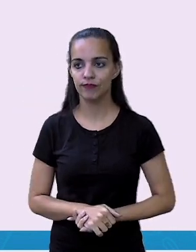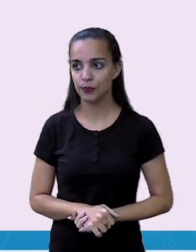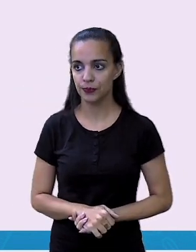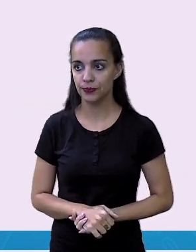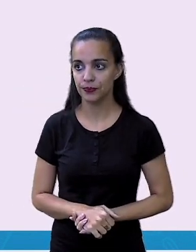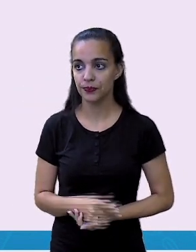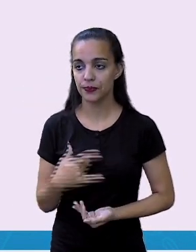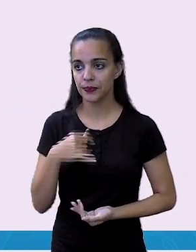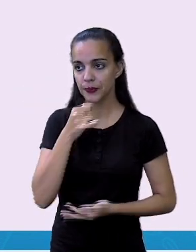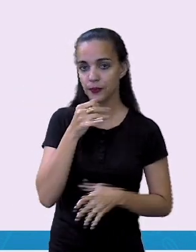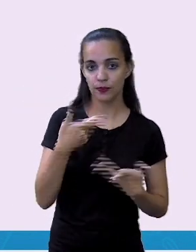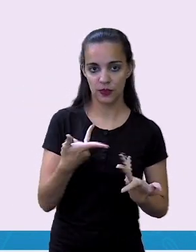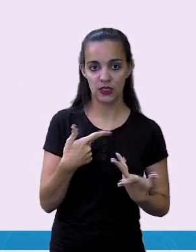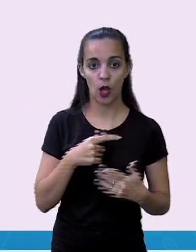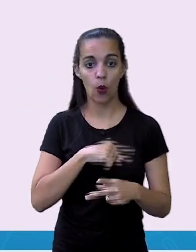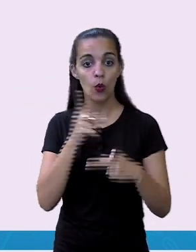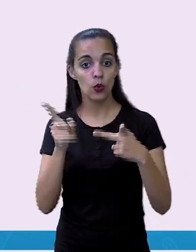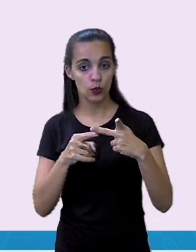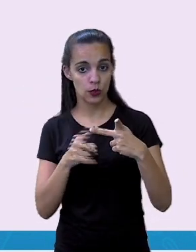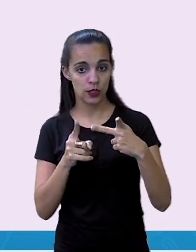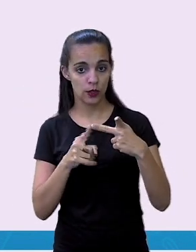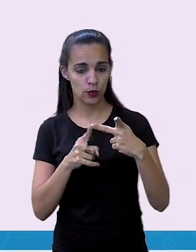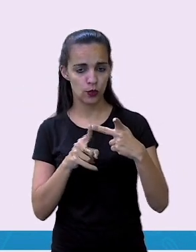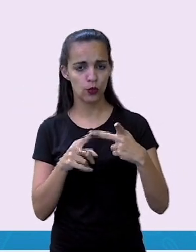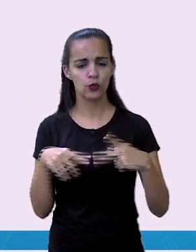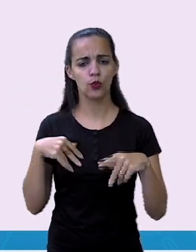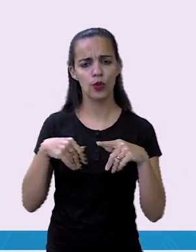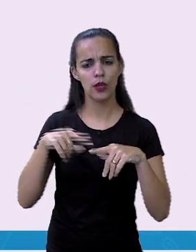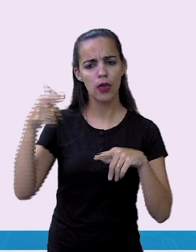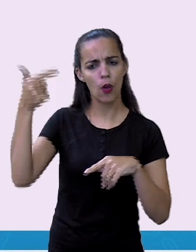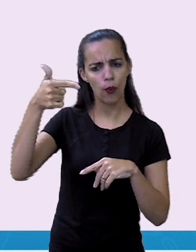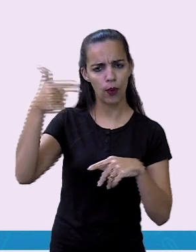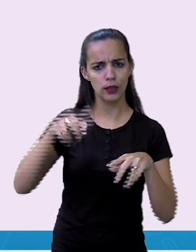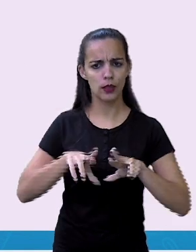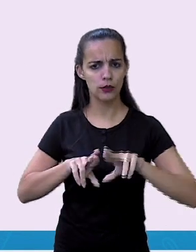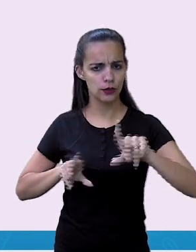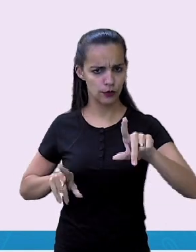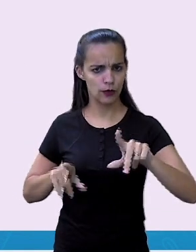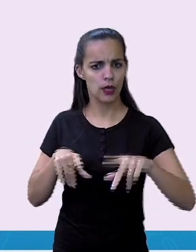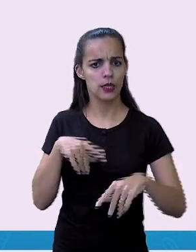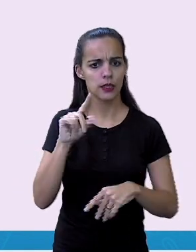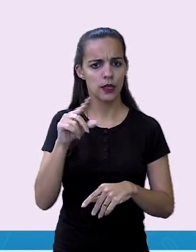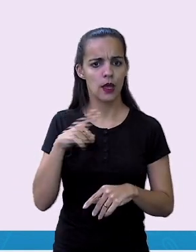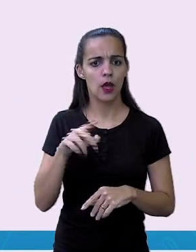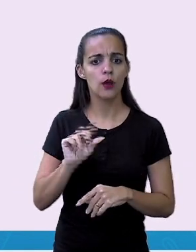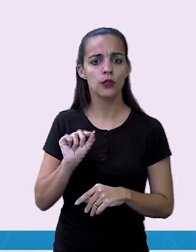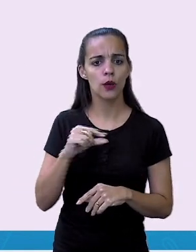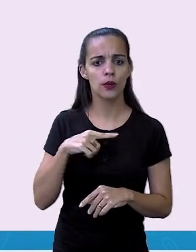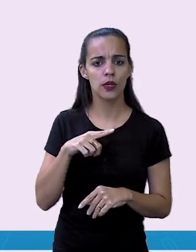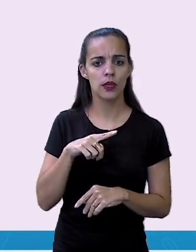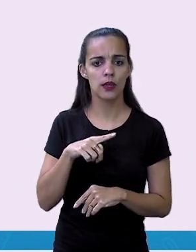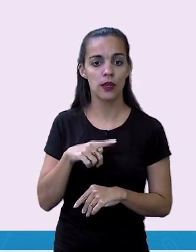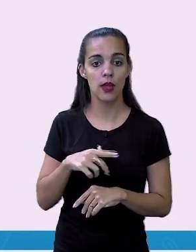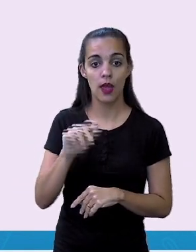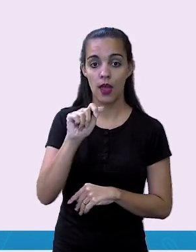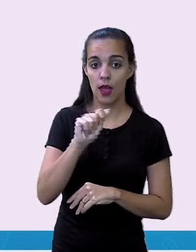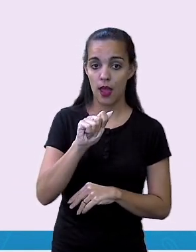da diferença, da mesma forma, A vezes A vezes menos